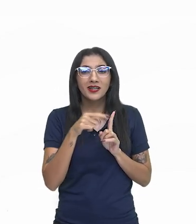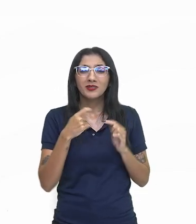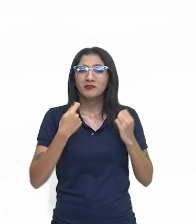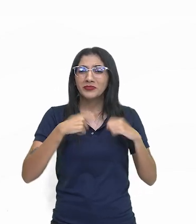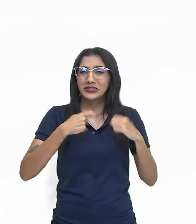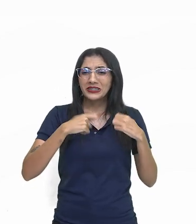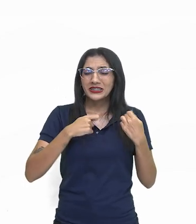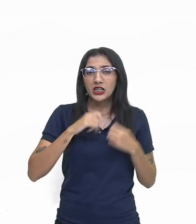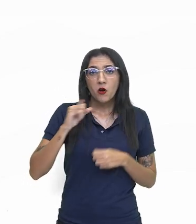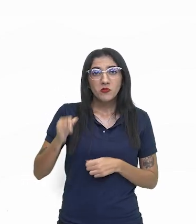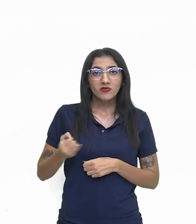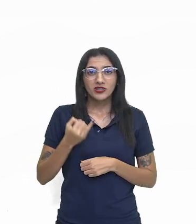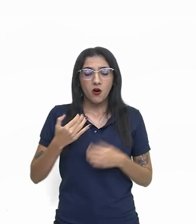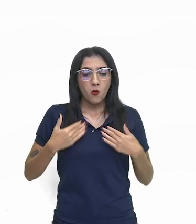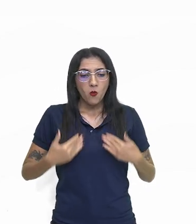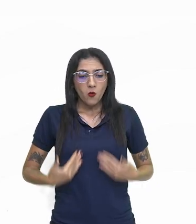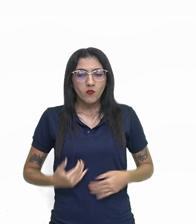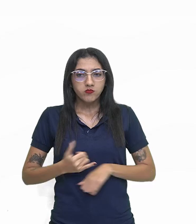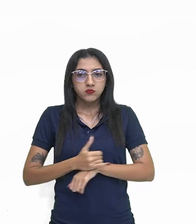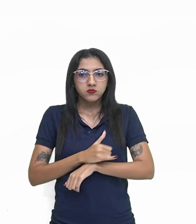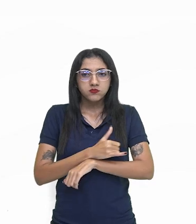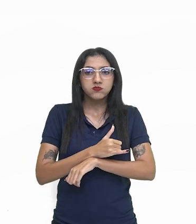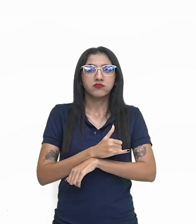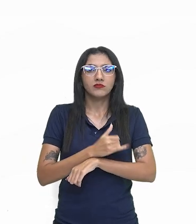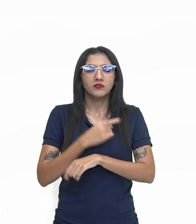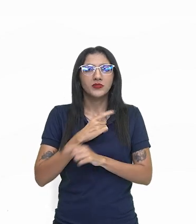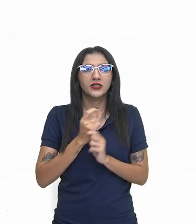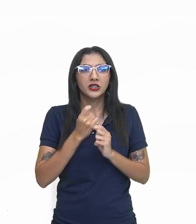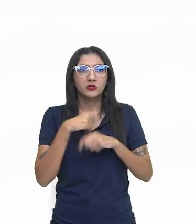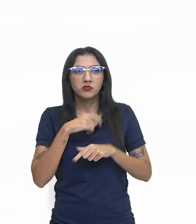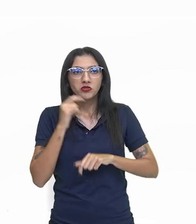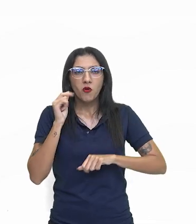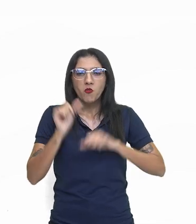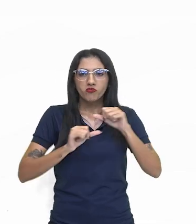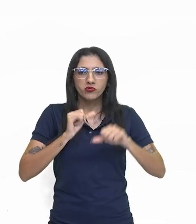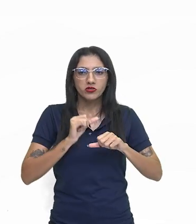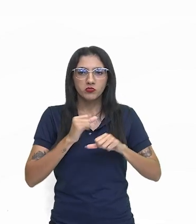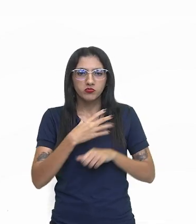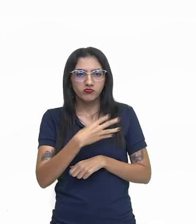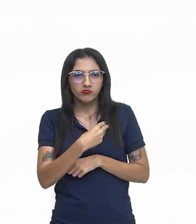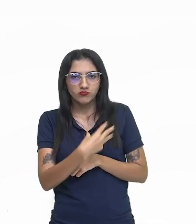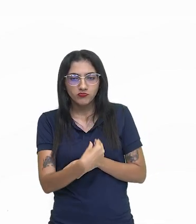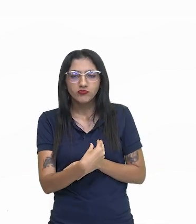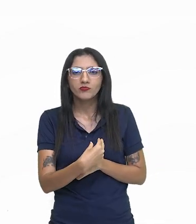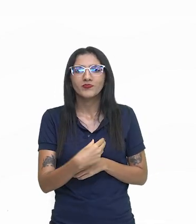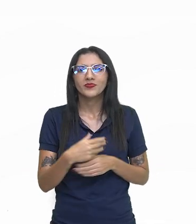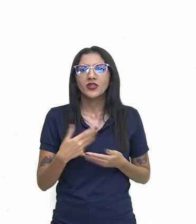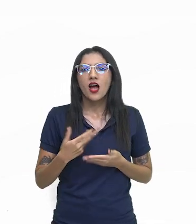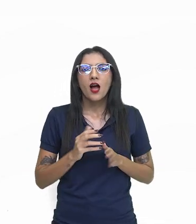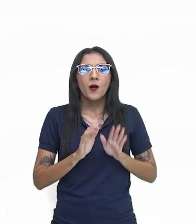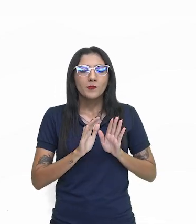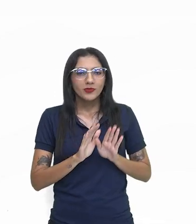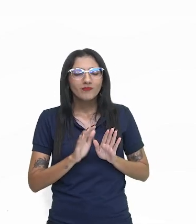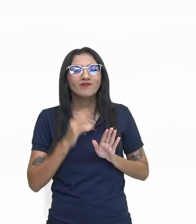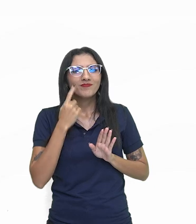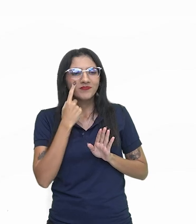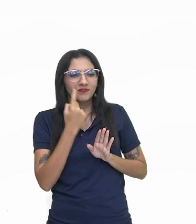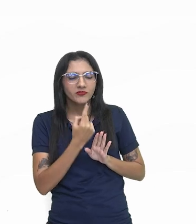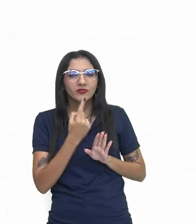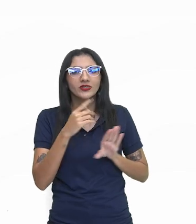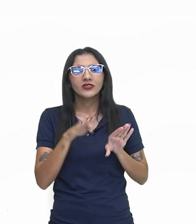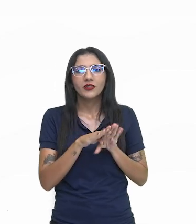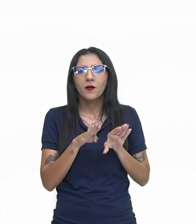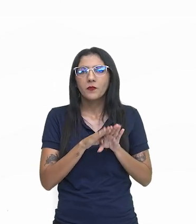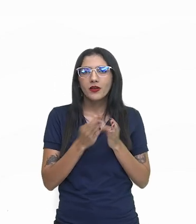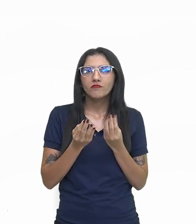de gordura no corpo para alimentar seus bebês. Então aqui a gente explica também